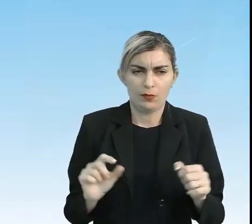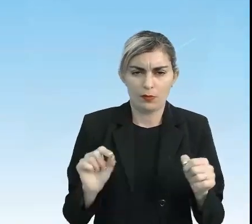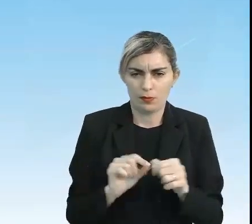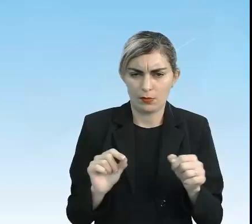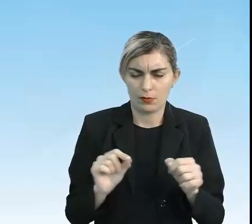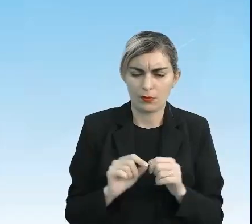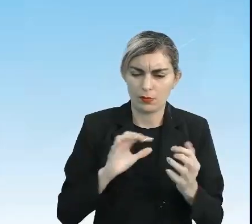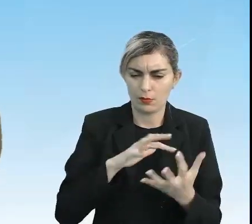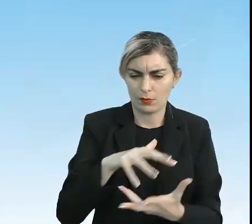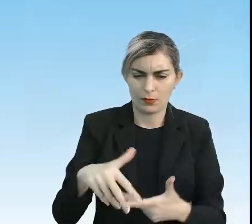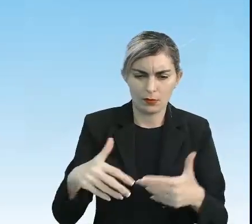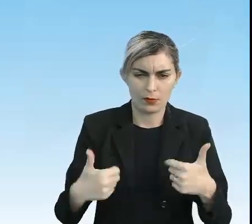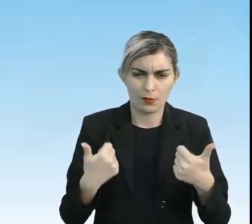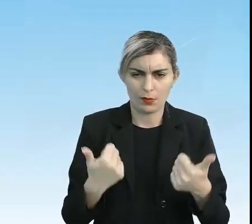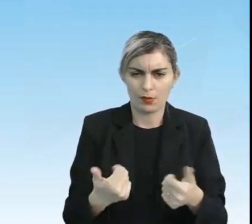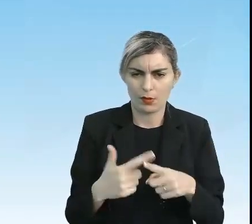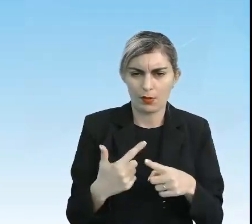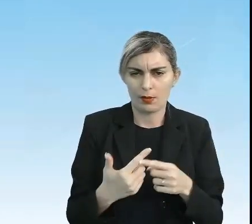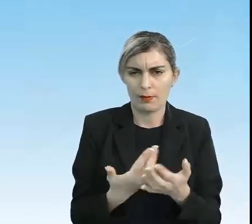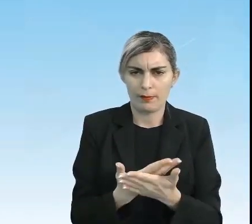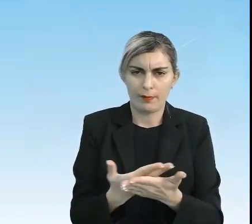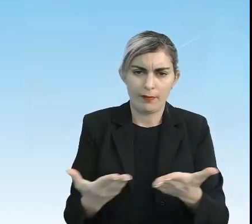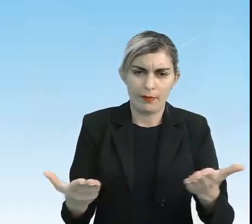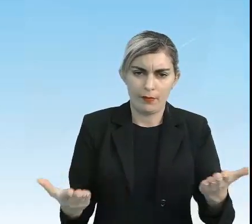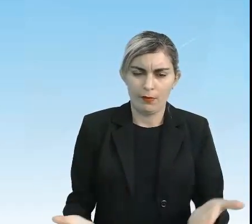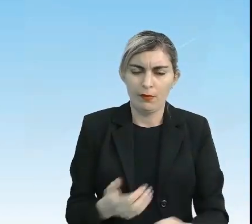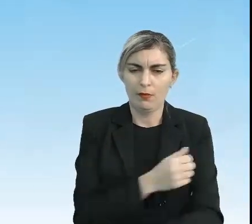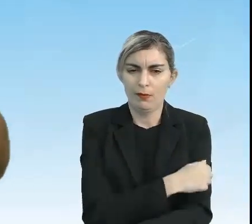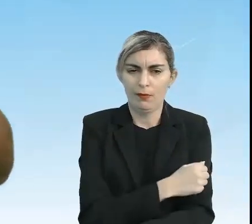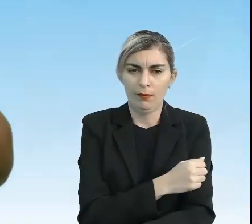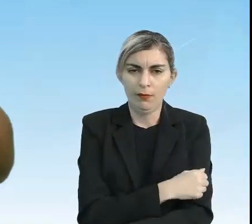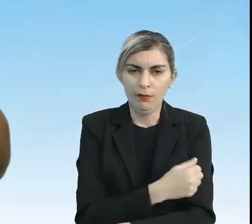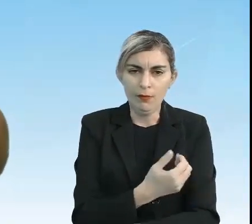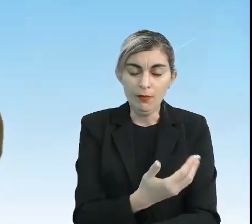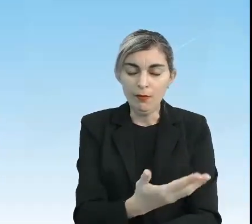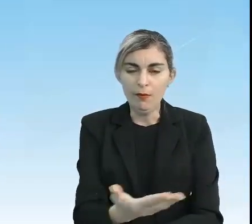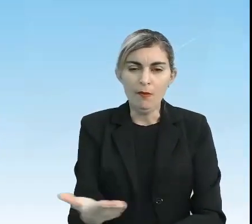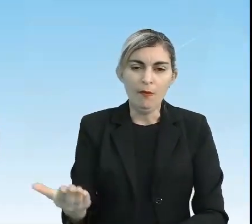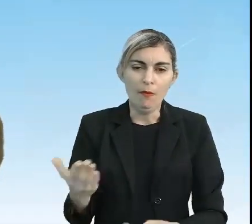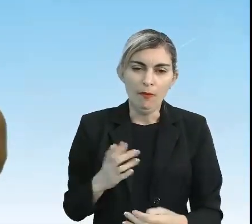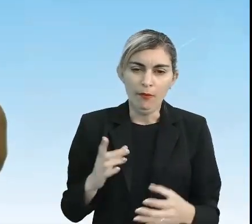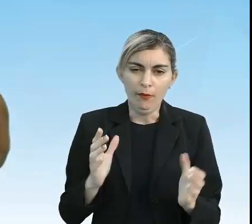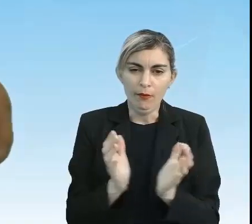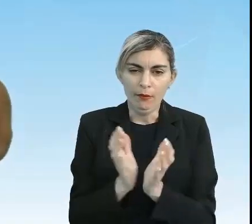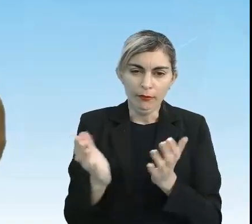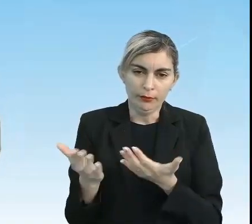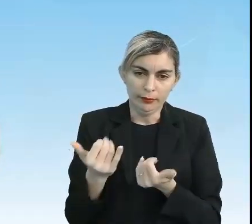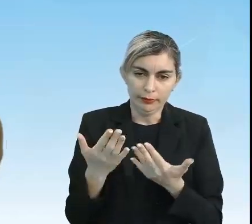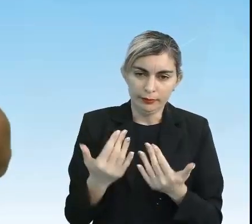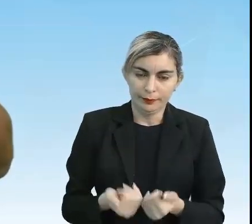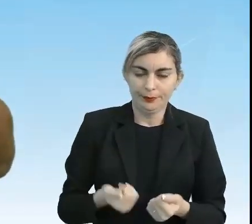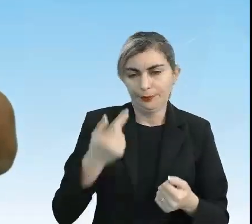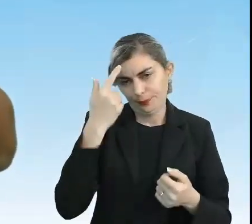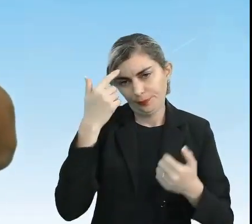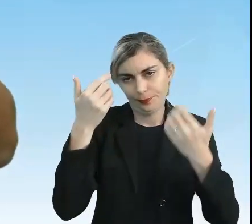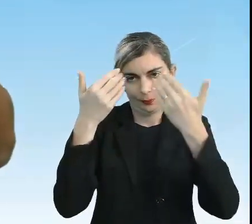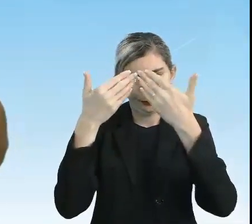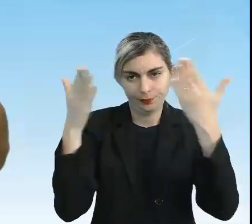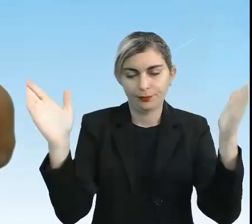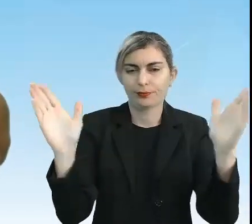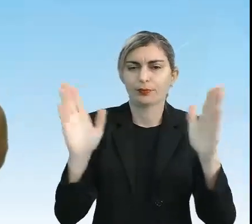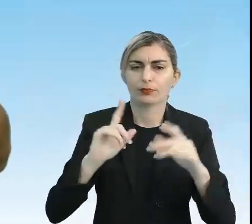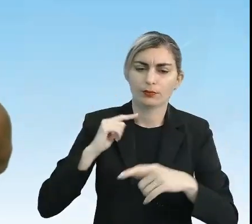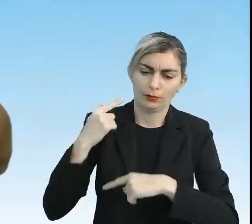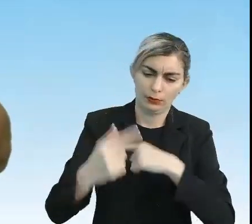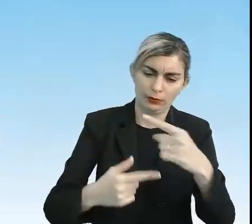o mundo melhor. Porque são vocês, estudantes. São vocês que são essa turma jovem, com a mente aberta, da